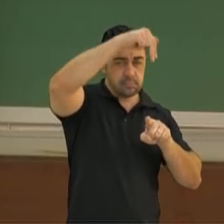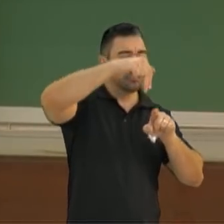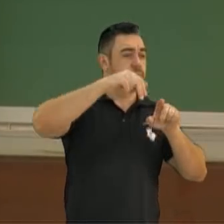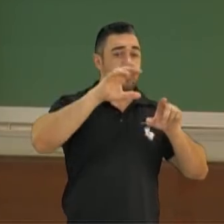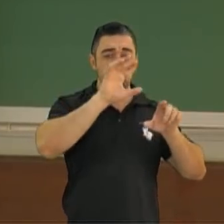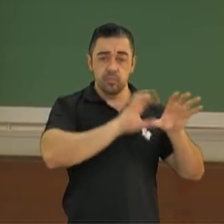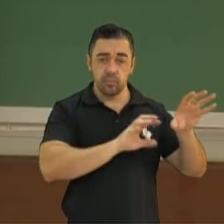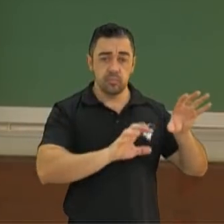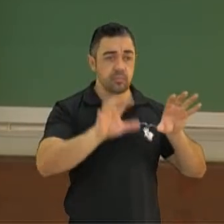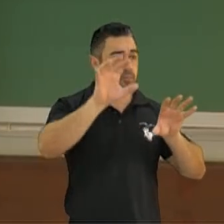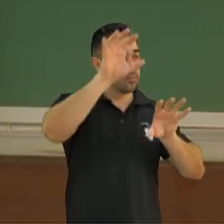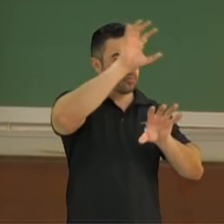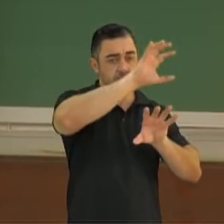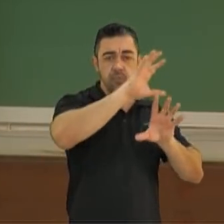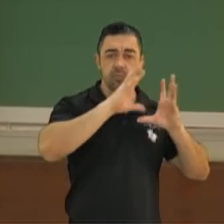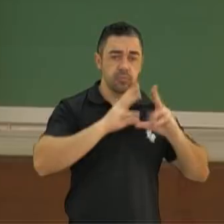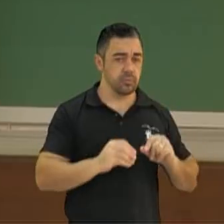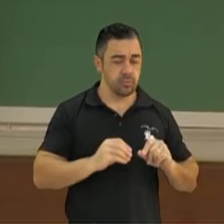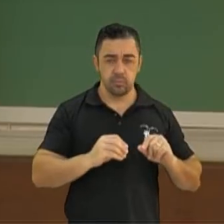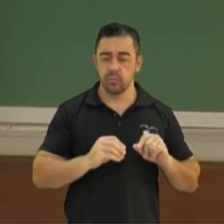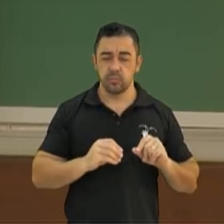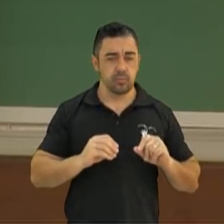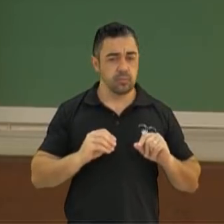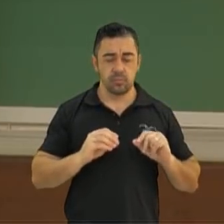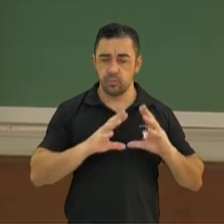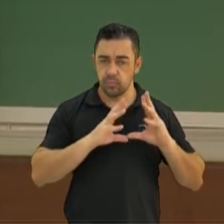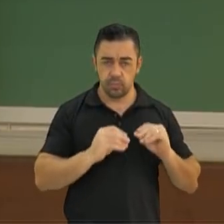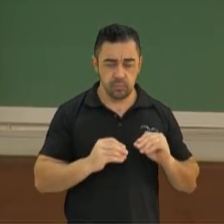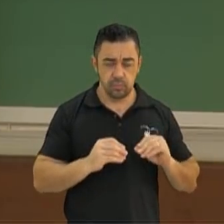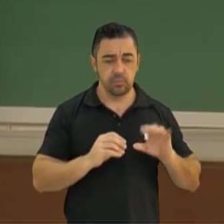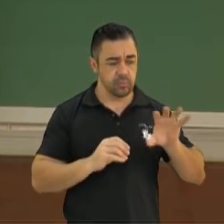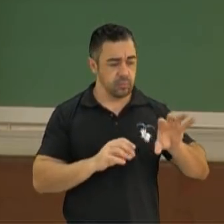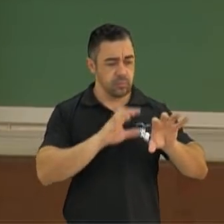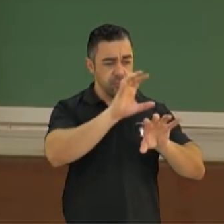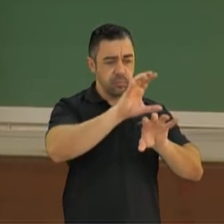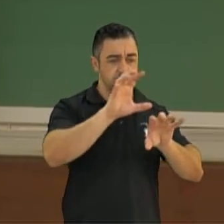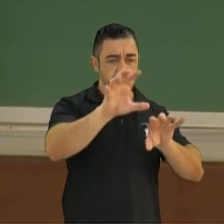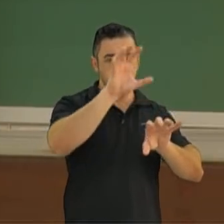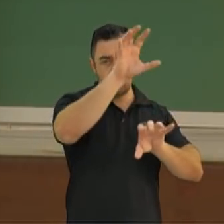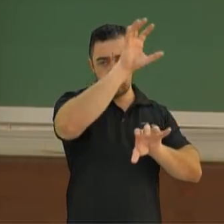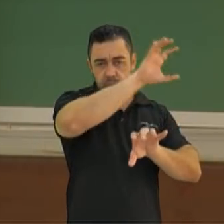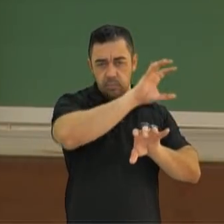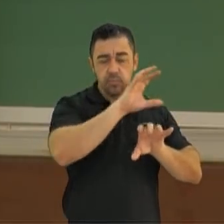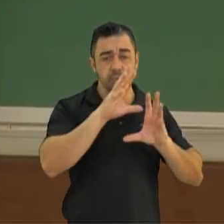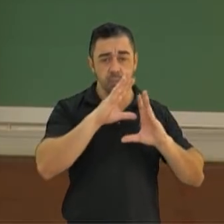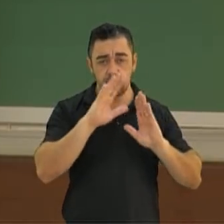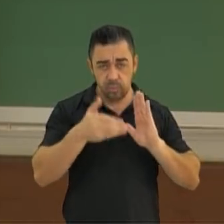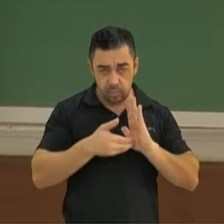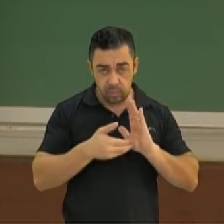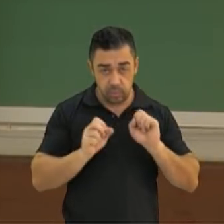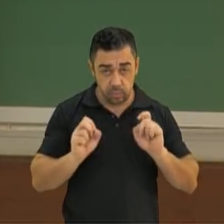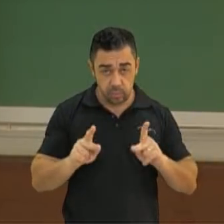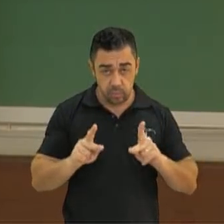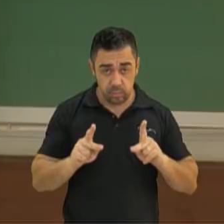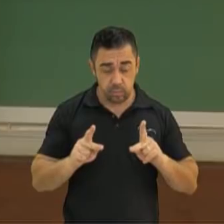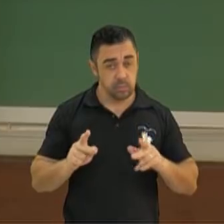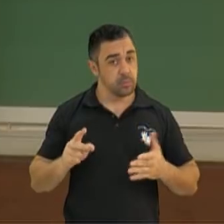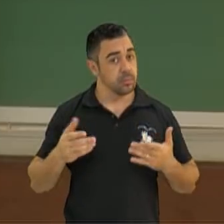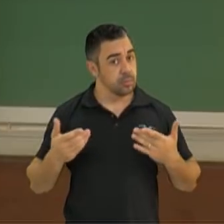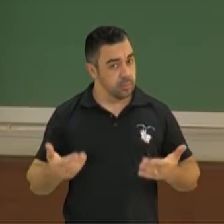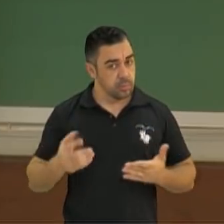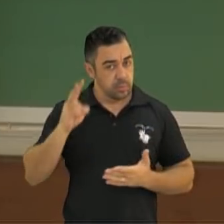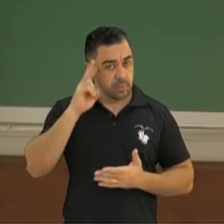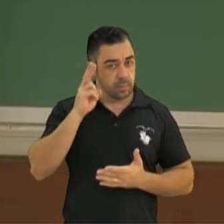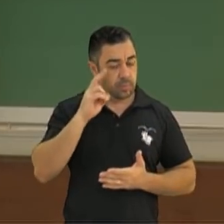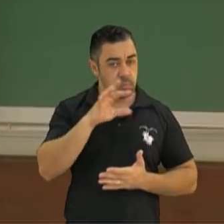as regiões do país, região centro-oeste, sudeste e assim por diante, ok? Então lembra que a